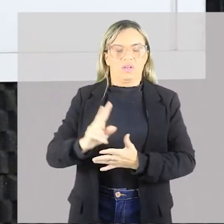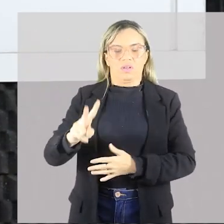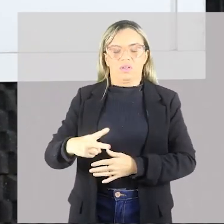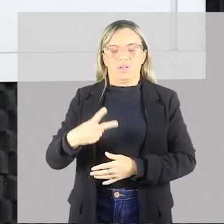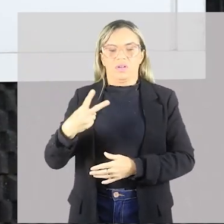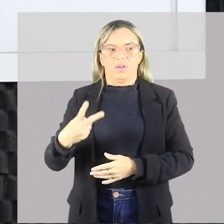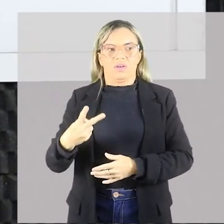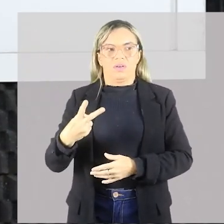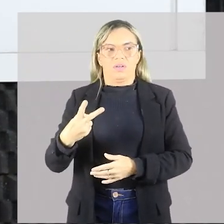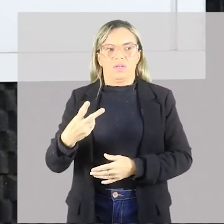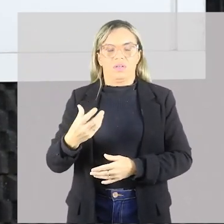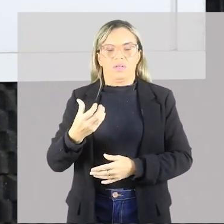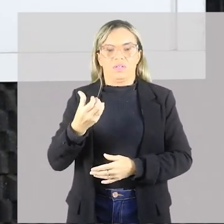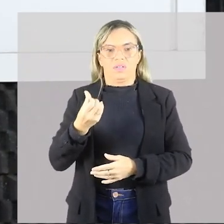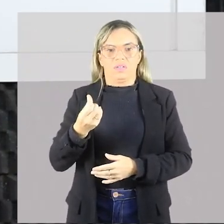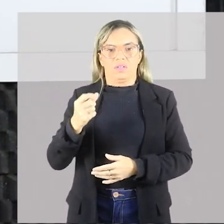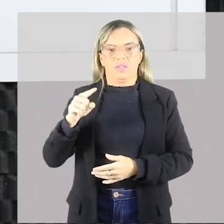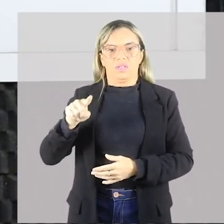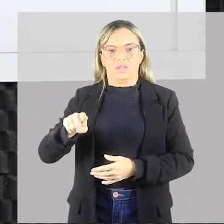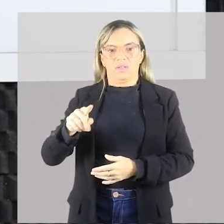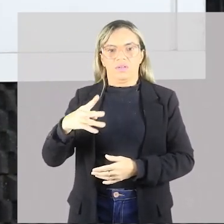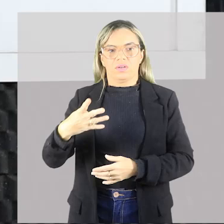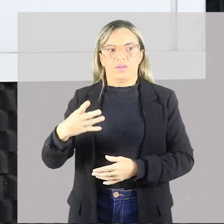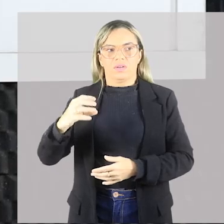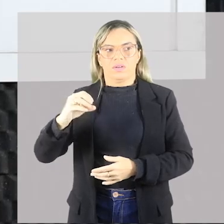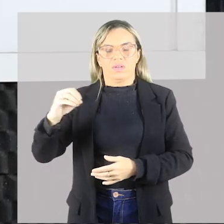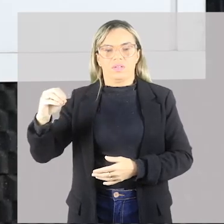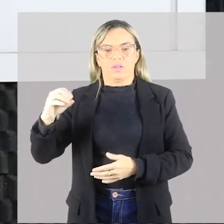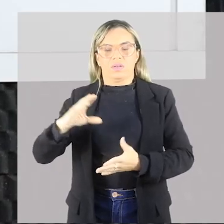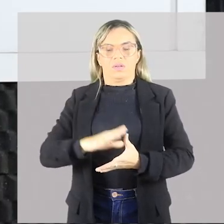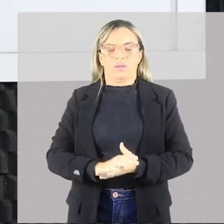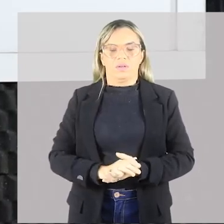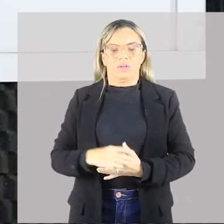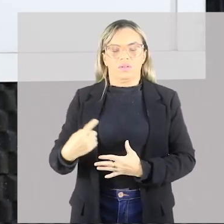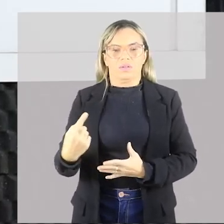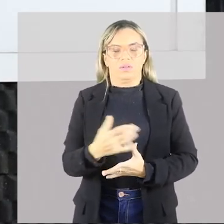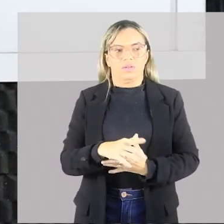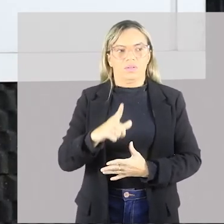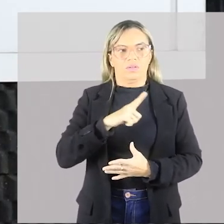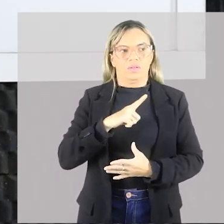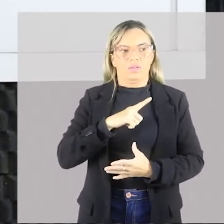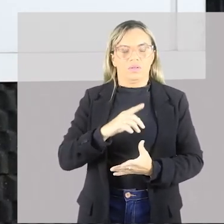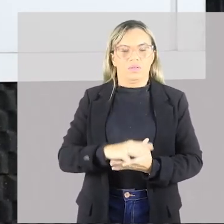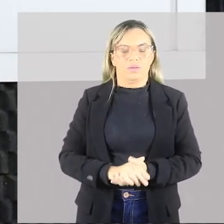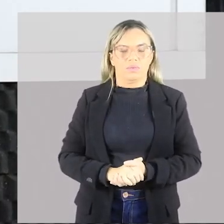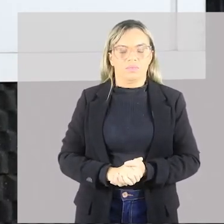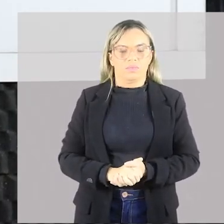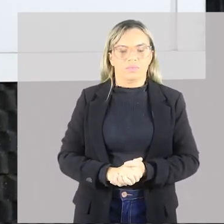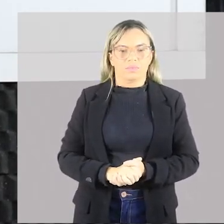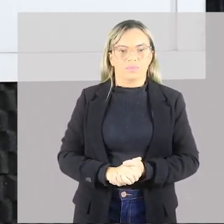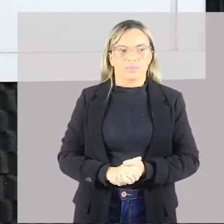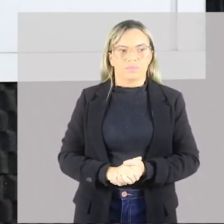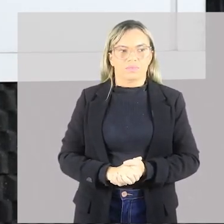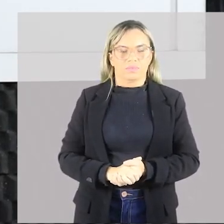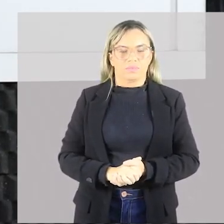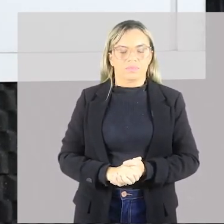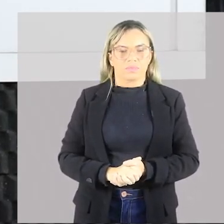26.400, que é o volume final. Certo? Então, nós temos aqui 1.200H,